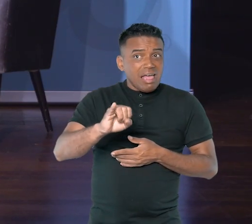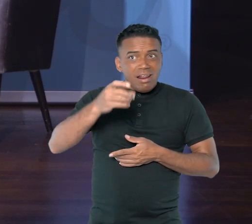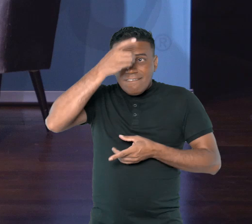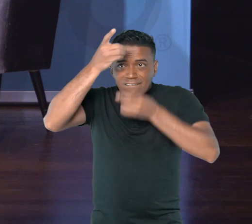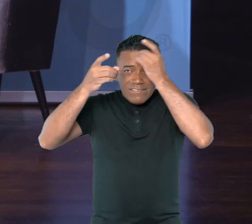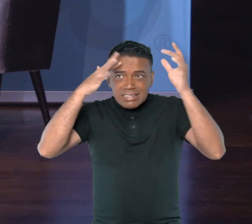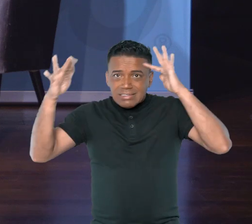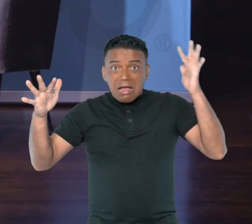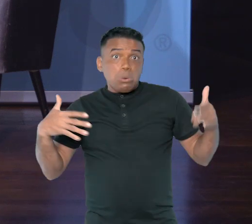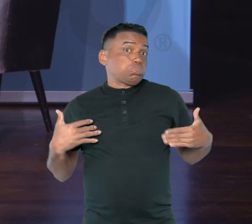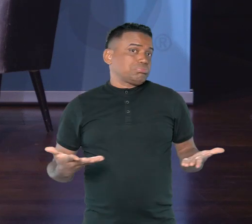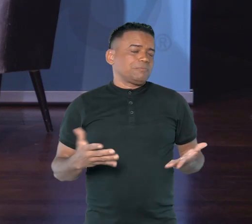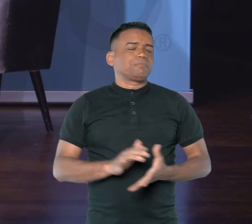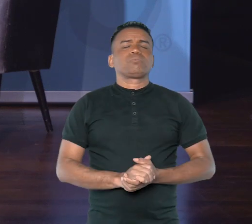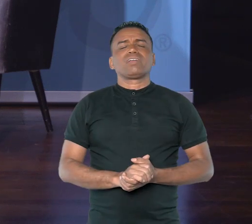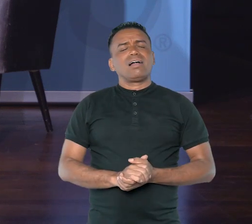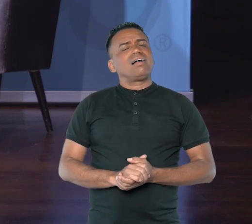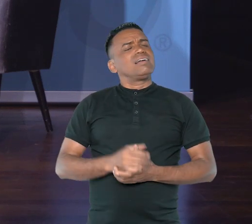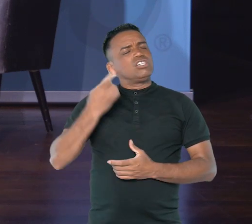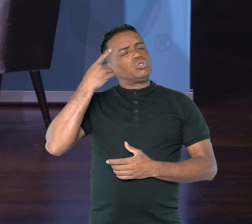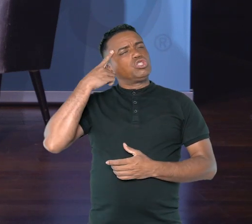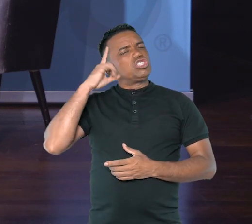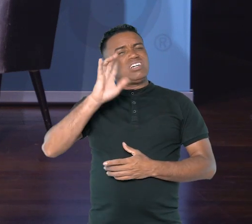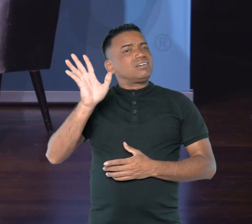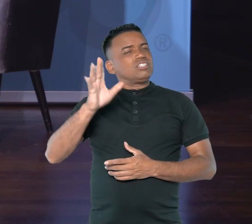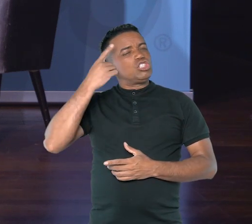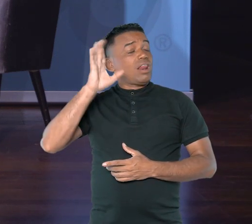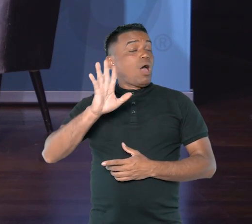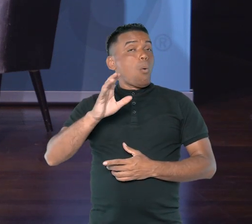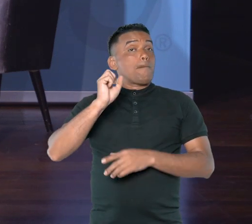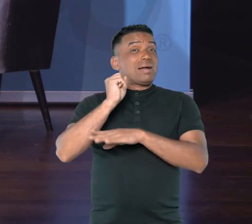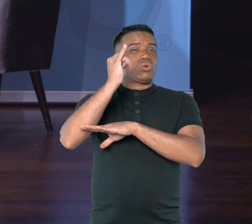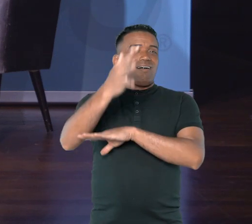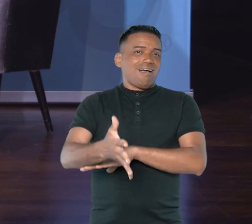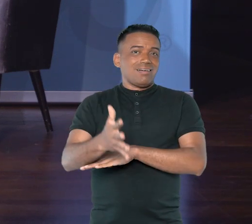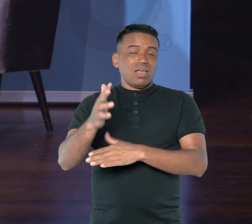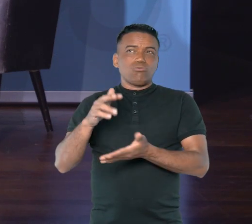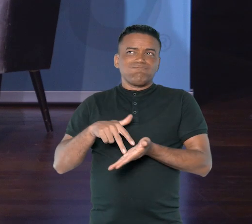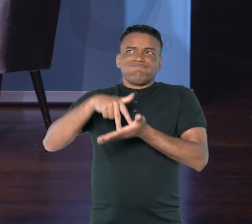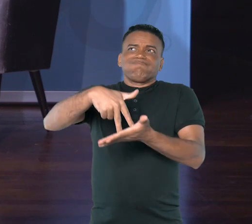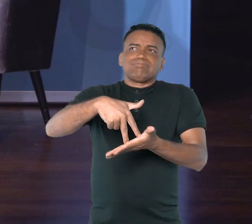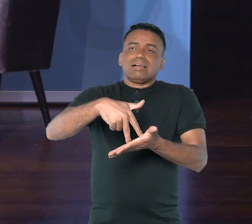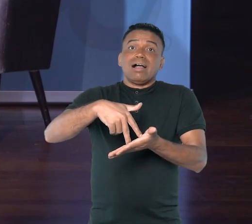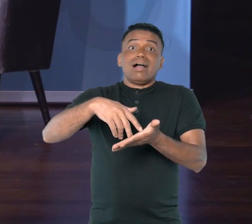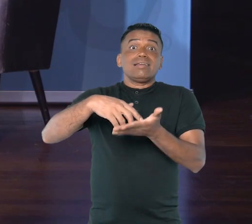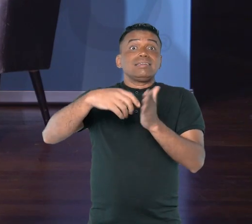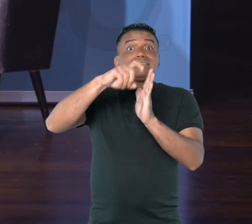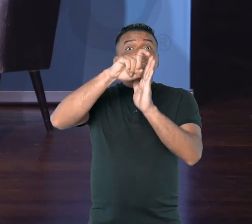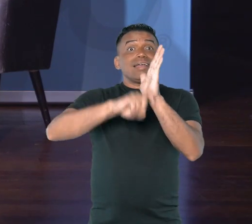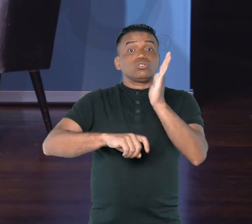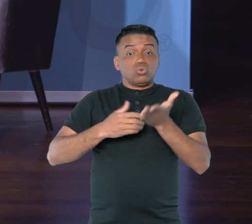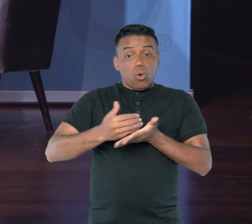momento. E aí um belo dia, ou melhor, no meio da madrugada, eu levanto e começo a escrever um texto que está no livro,